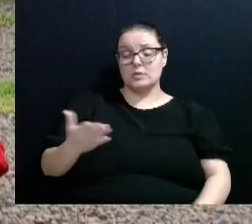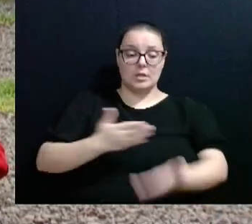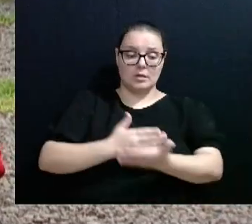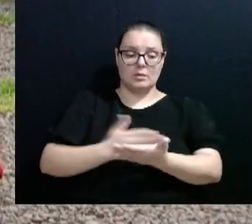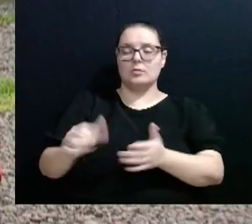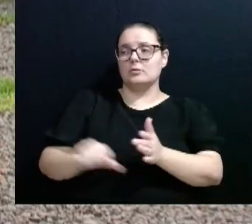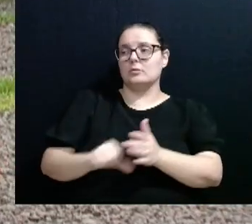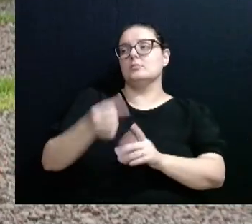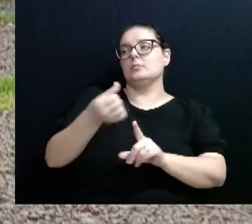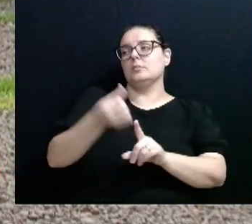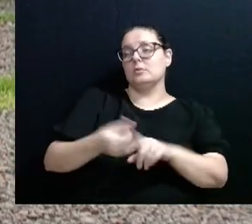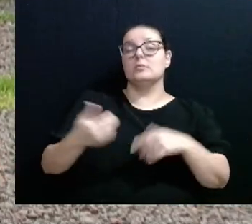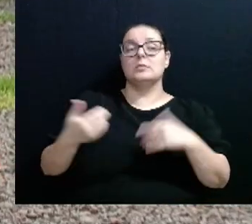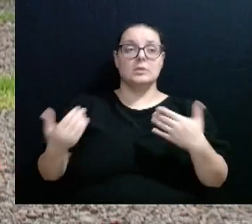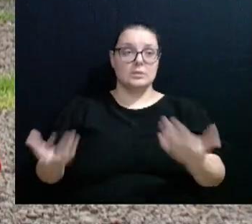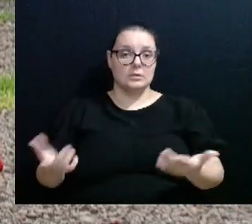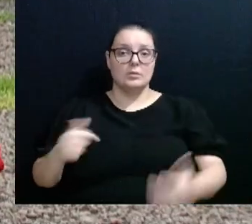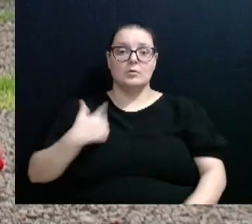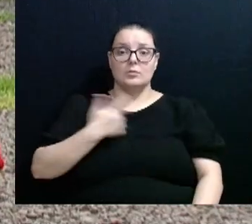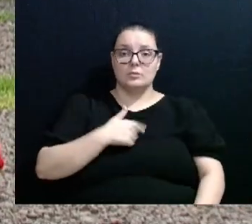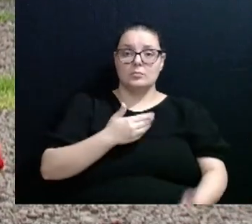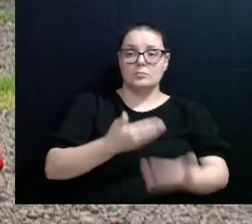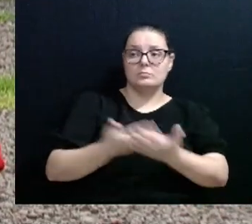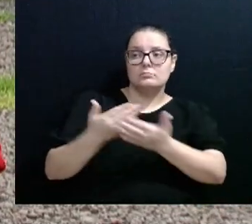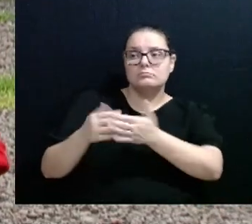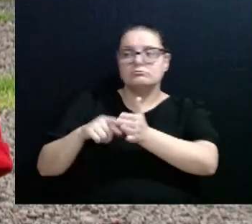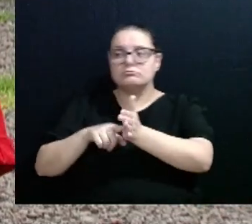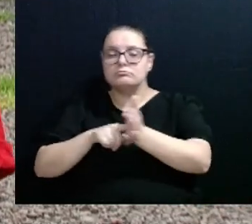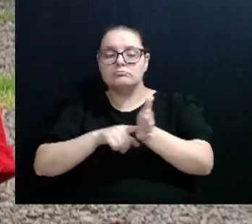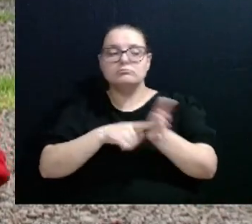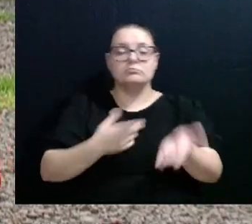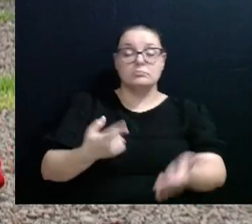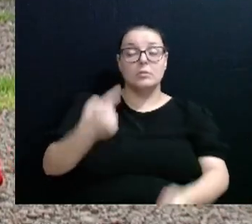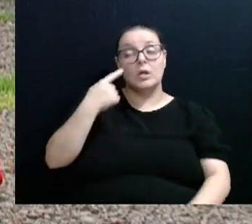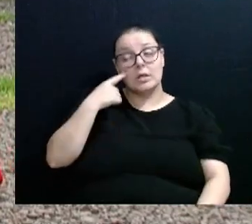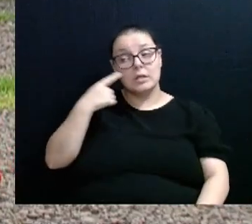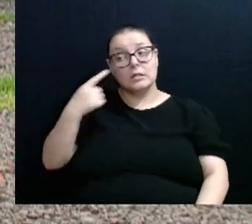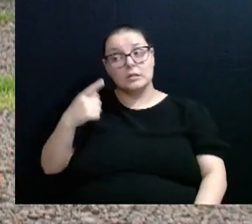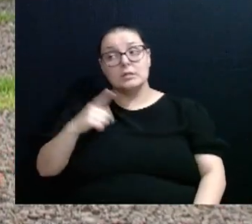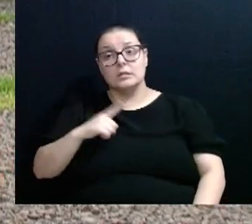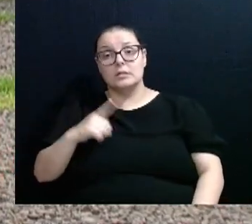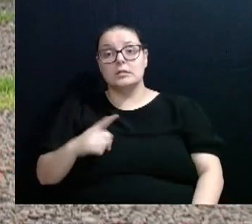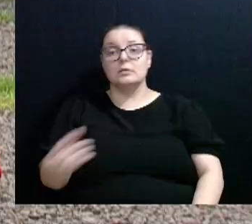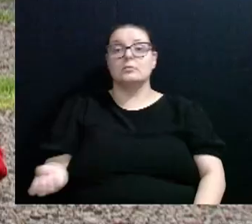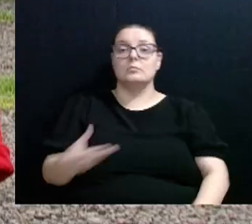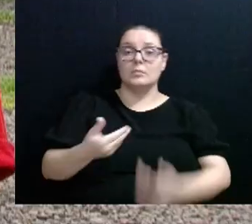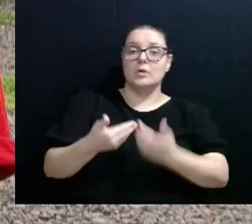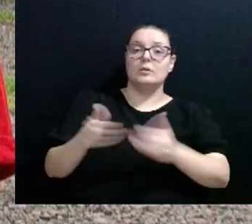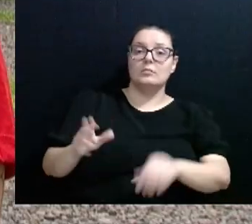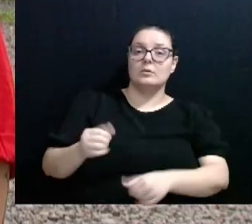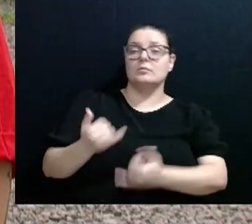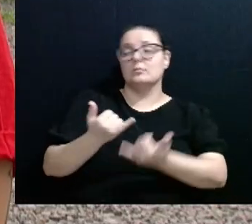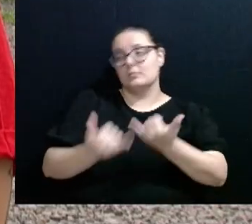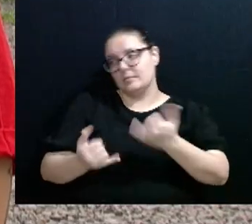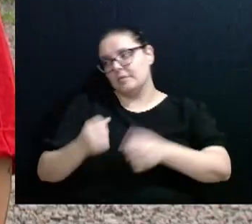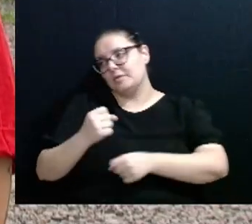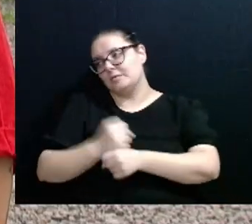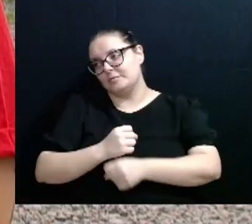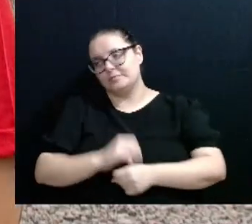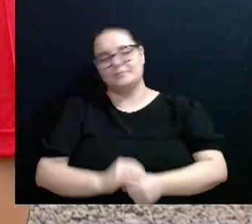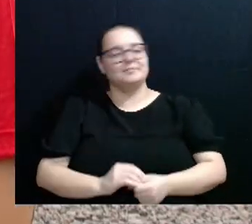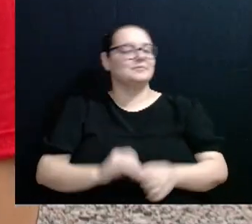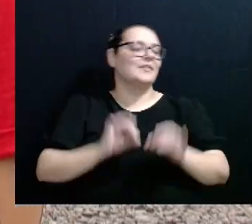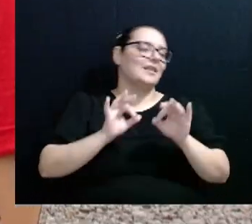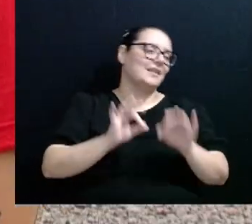Então, nós estamos estudando, mas a previsão é que a gente tenha uma nova abertura de vagas no meio do ano. Certo, então, Aline.